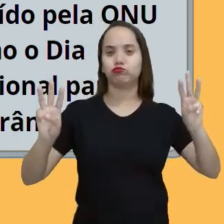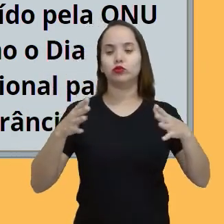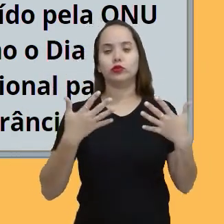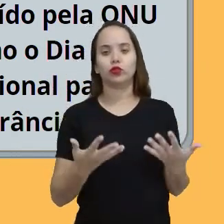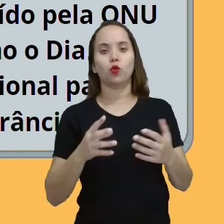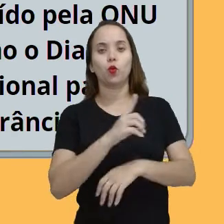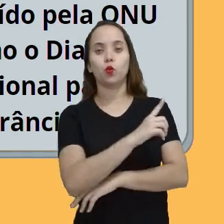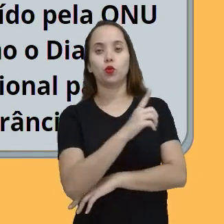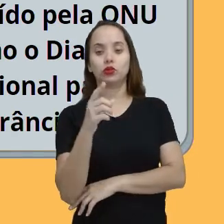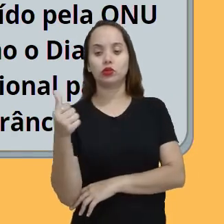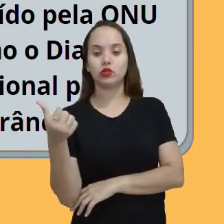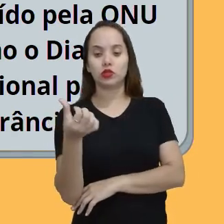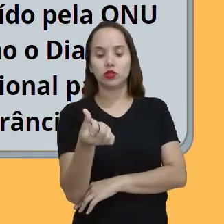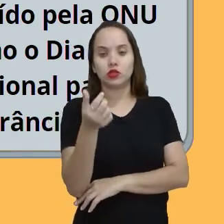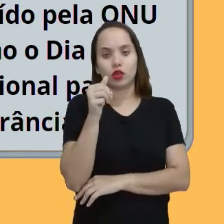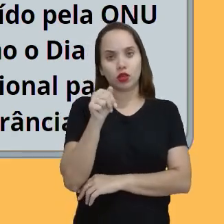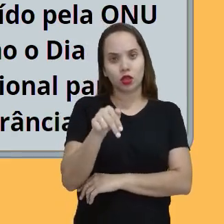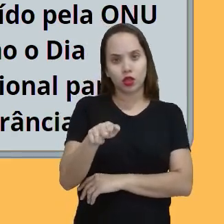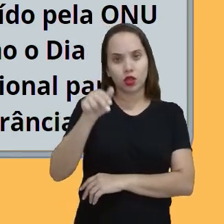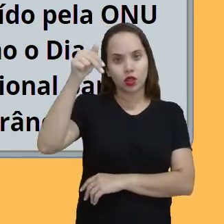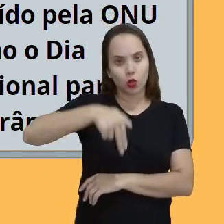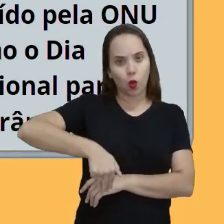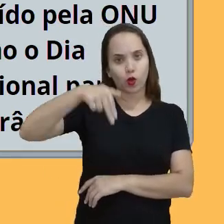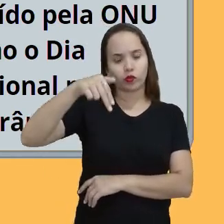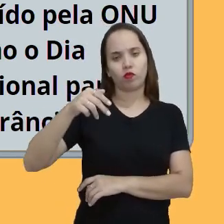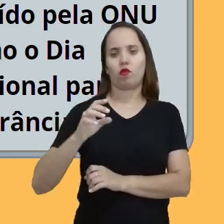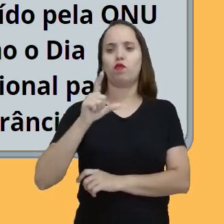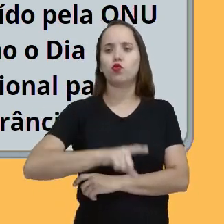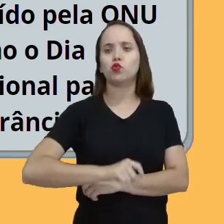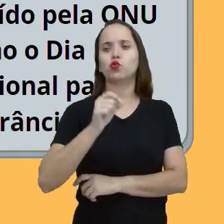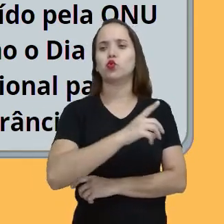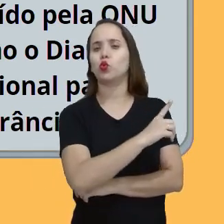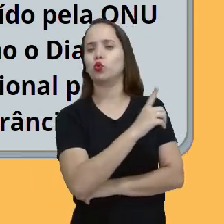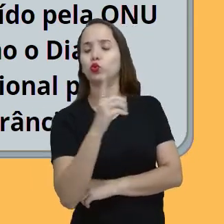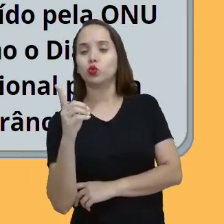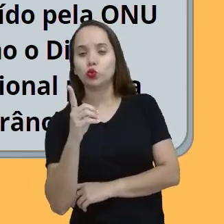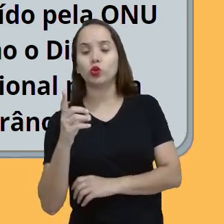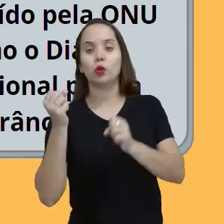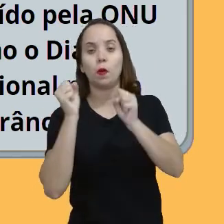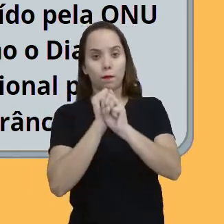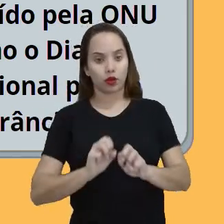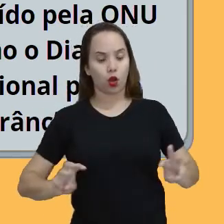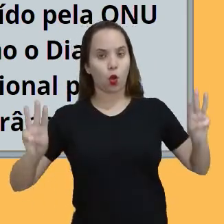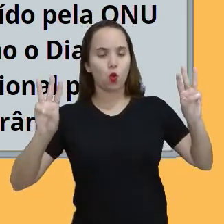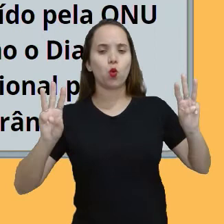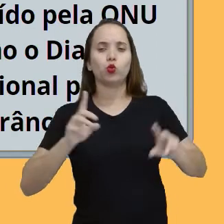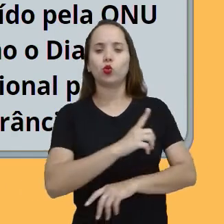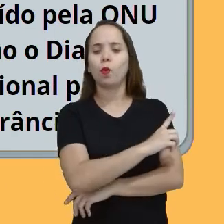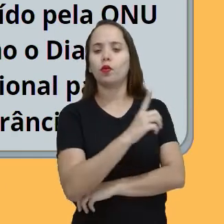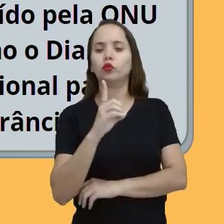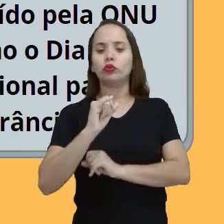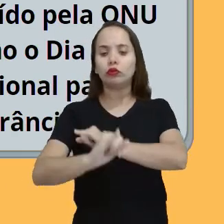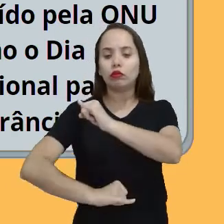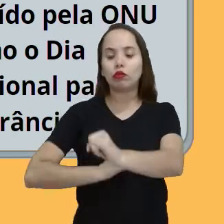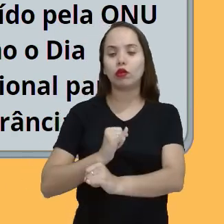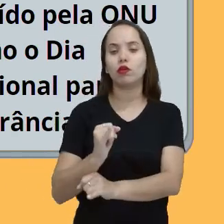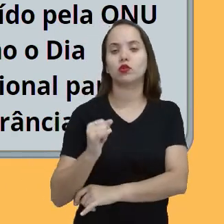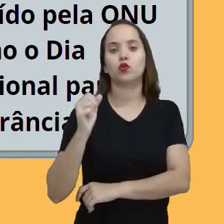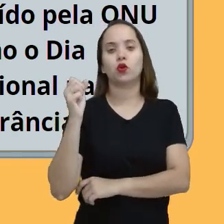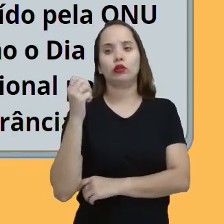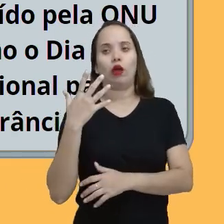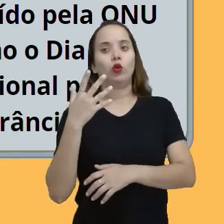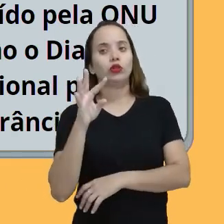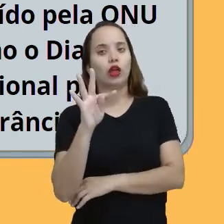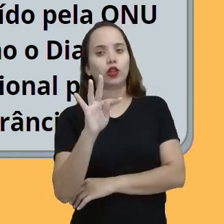novembro foi instituído por essa organização tão importante como o Dia Internacional para a Tolerância. Então, daqui a algumas